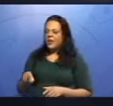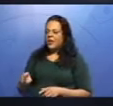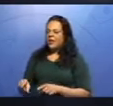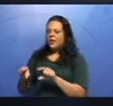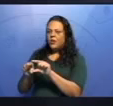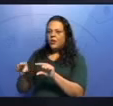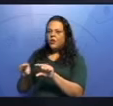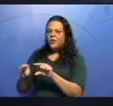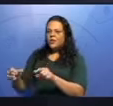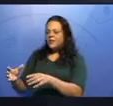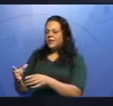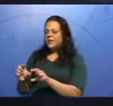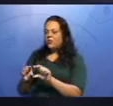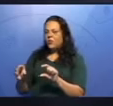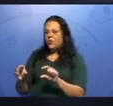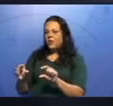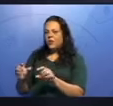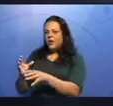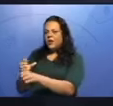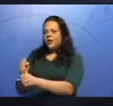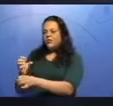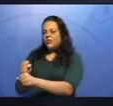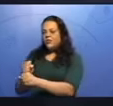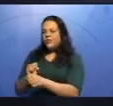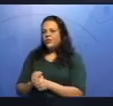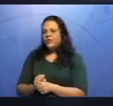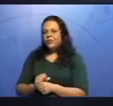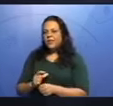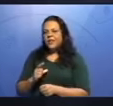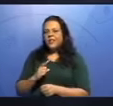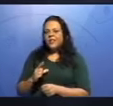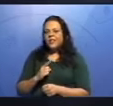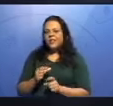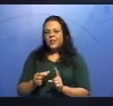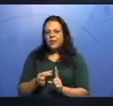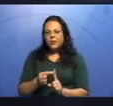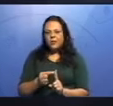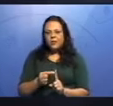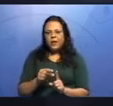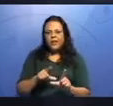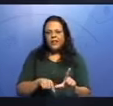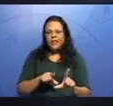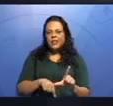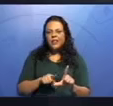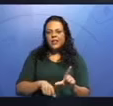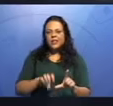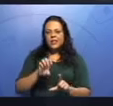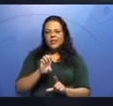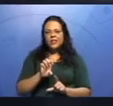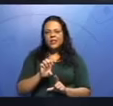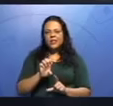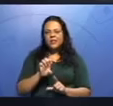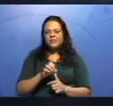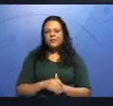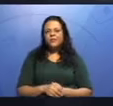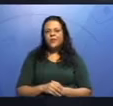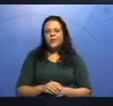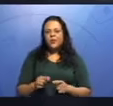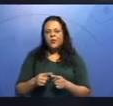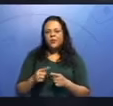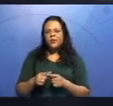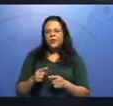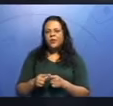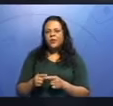é geralmente introduzida, iniciada pela conjunção e. Quando a oração anterior for